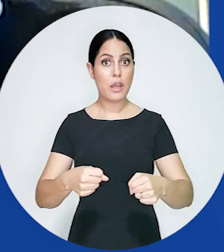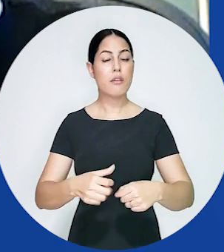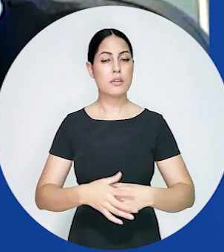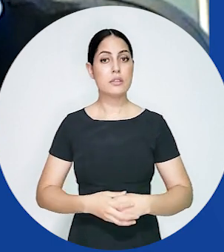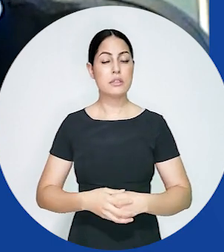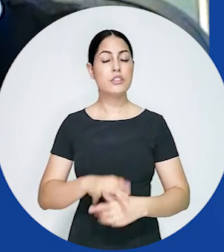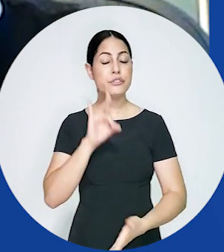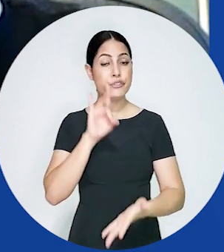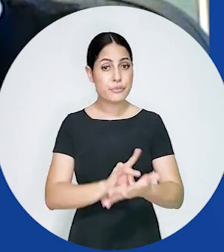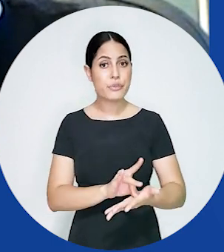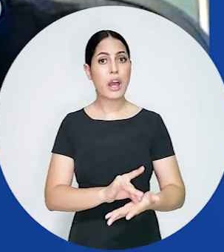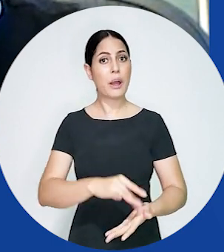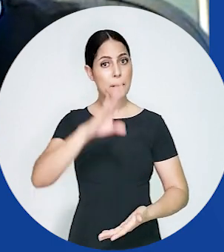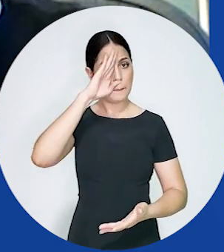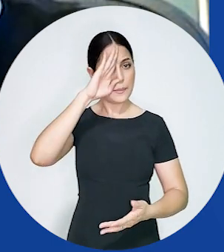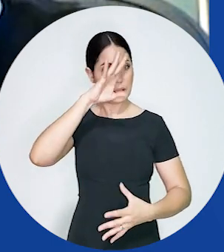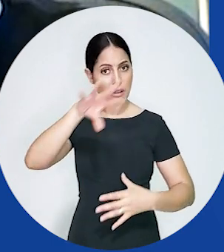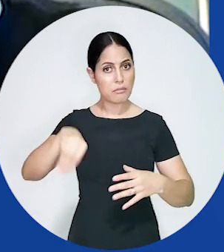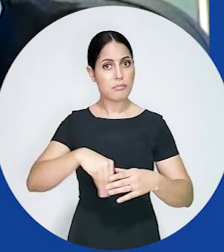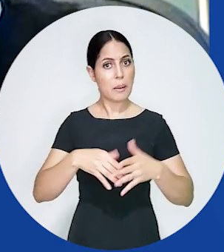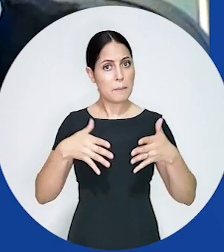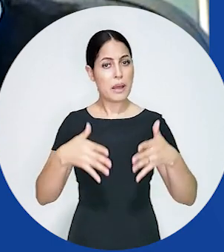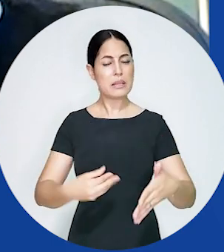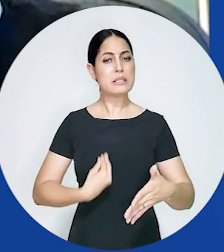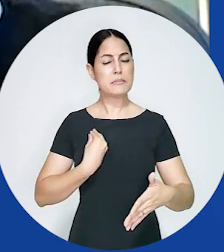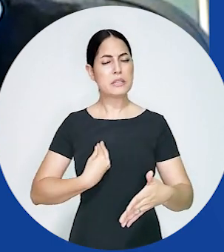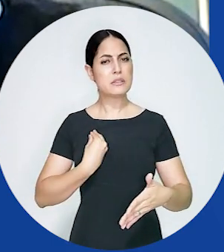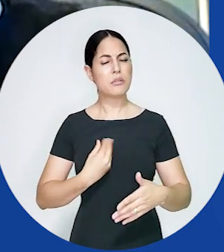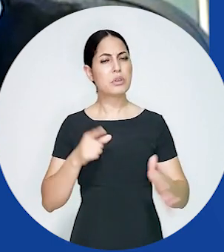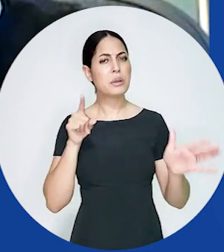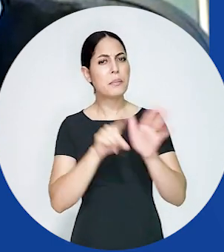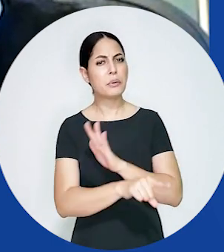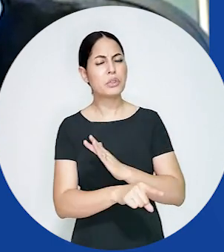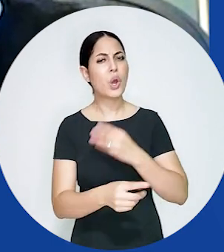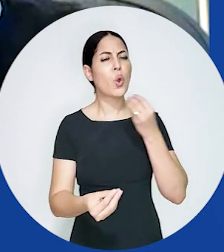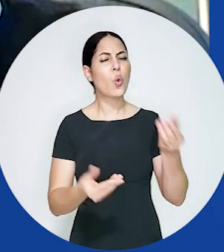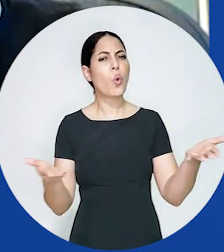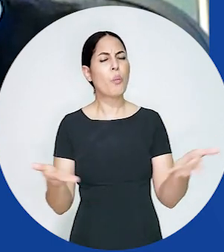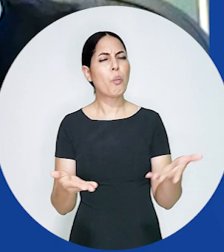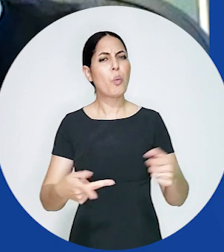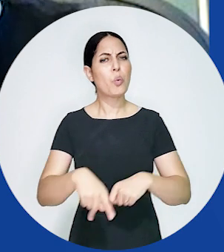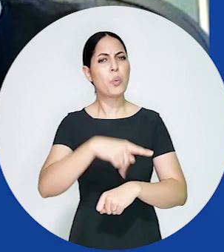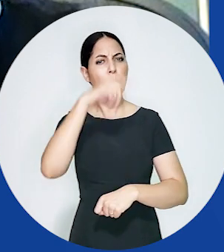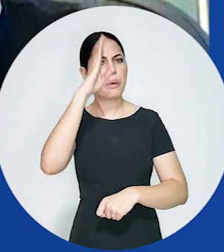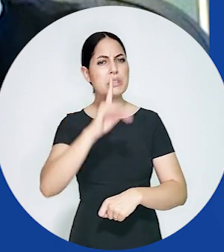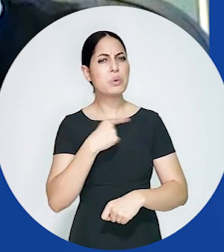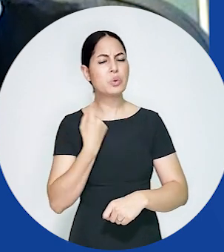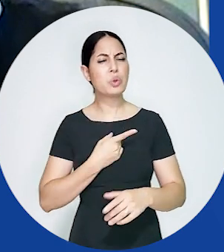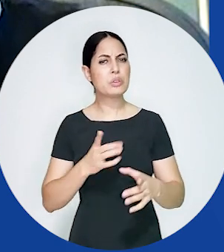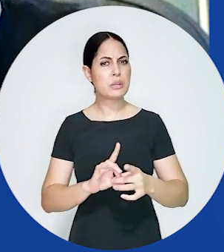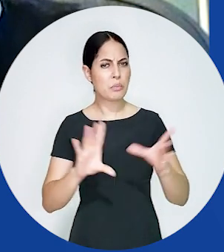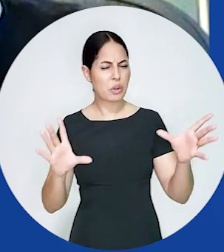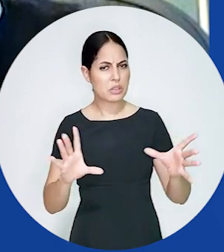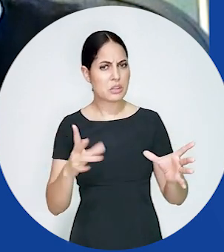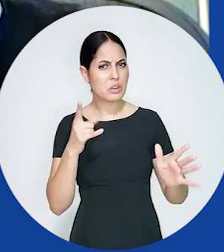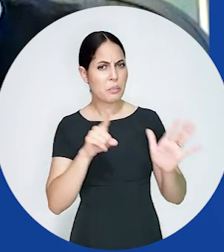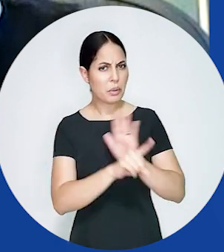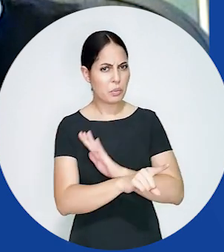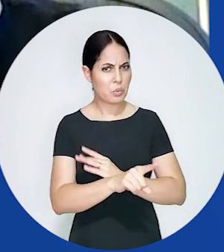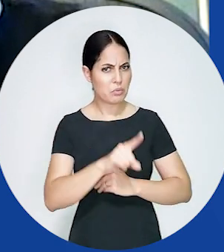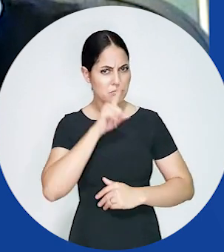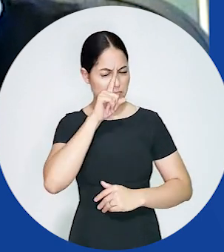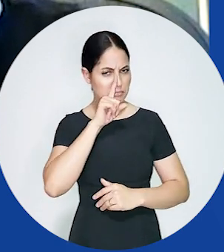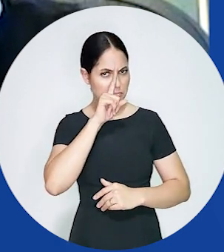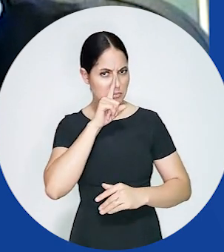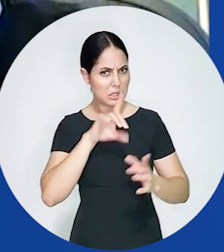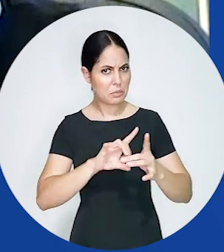com os militares, a transição, digamos, de fato. Como o senhor vê a situação do país hoje, da nossa democracia, e,